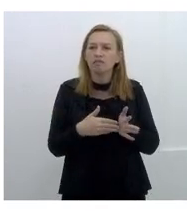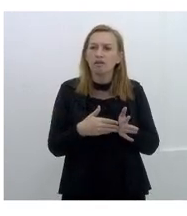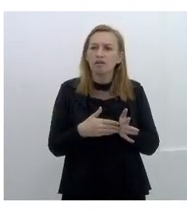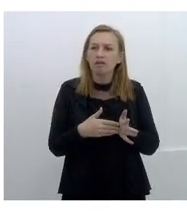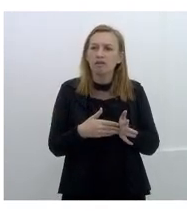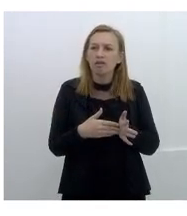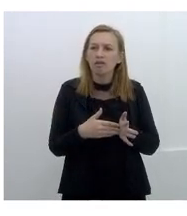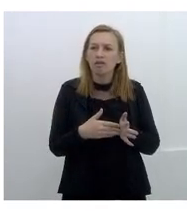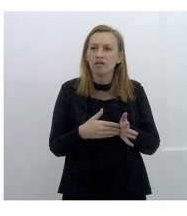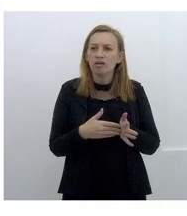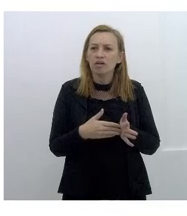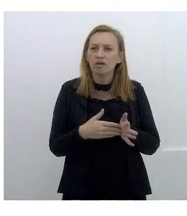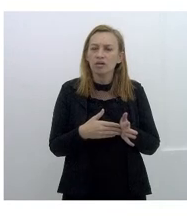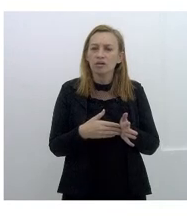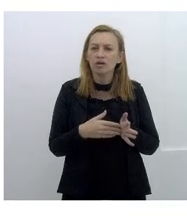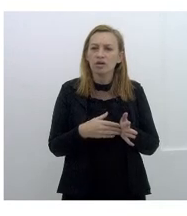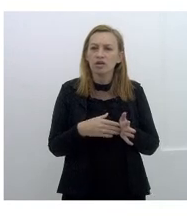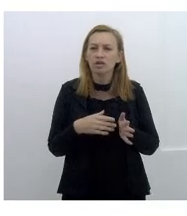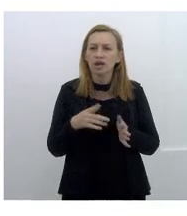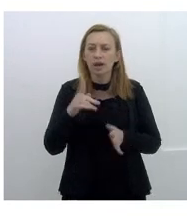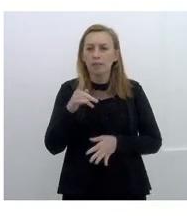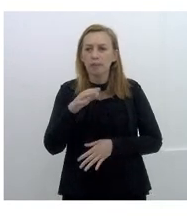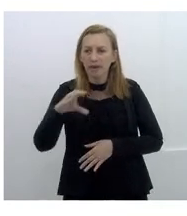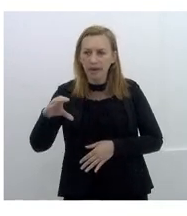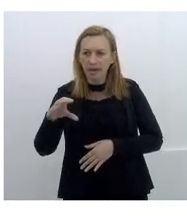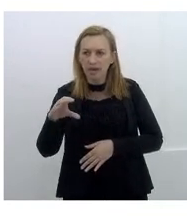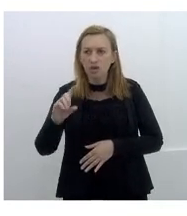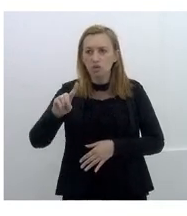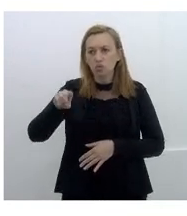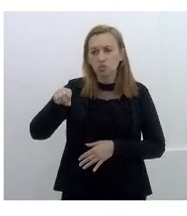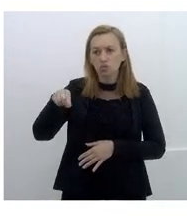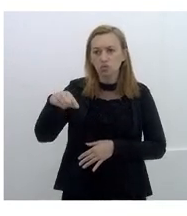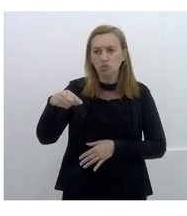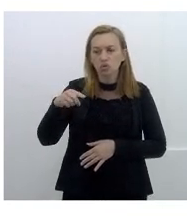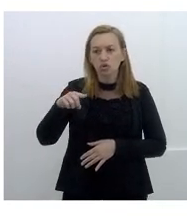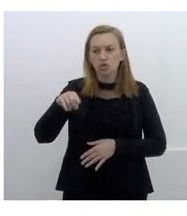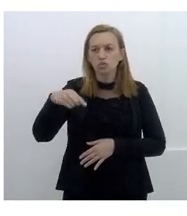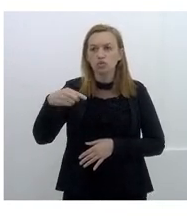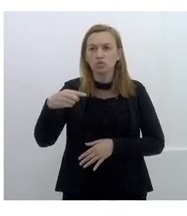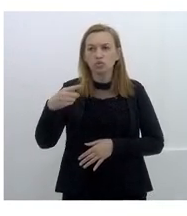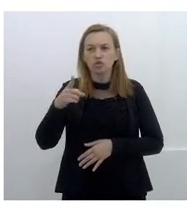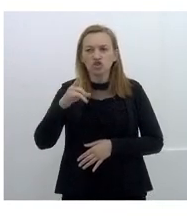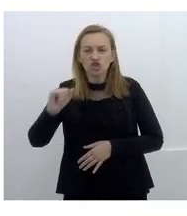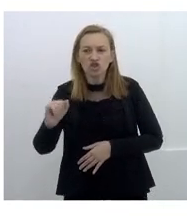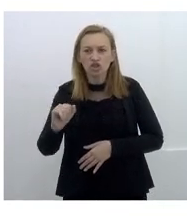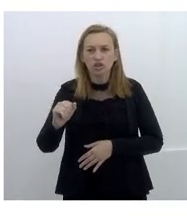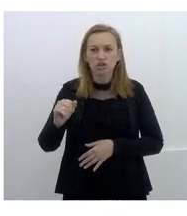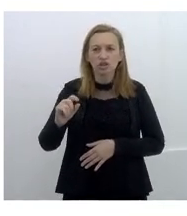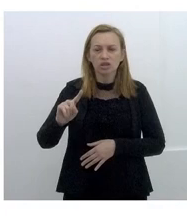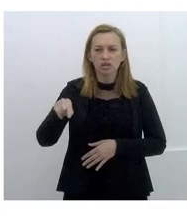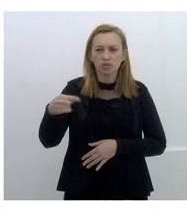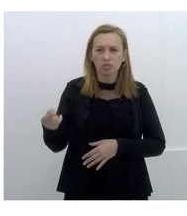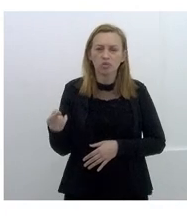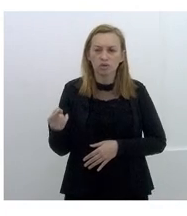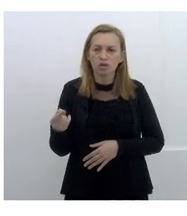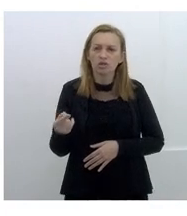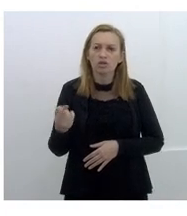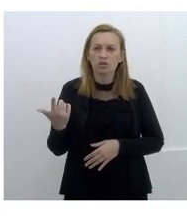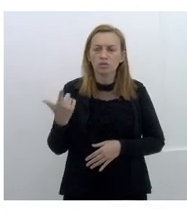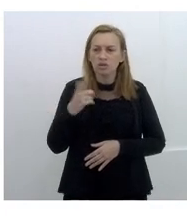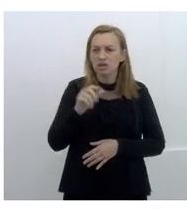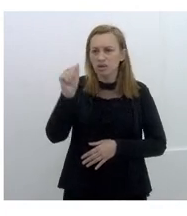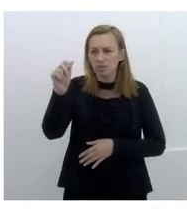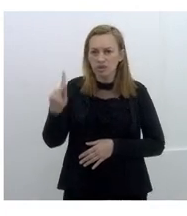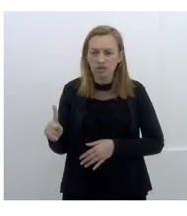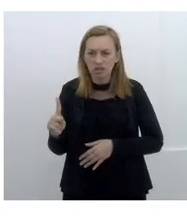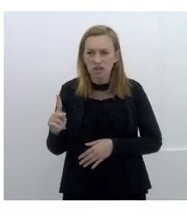a promulgação da PEC Ou seja no dia anterior eu atingir todas as condições para mim me aposentar eu